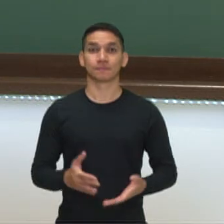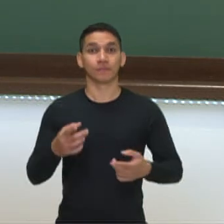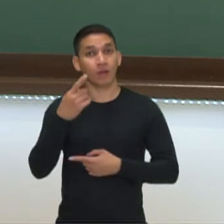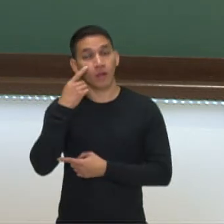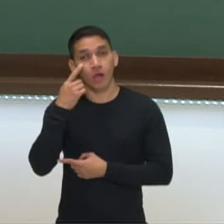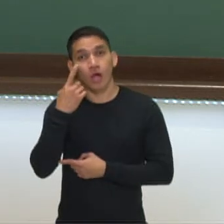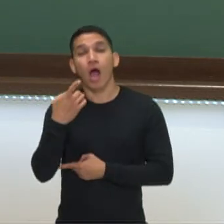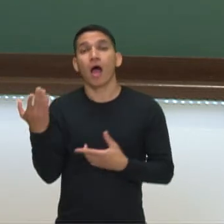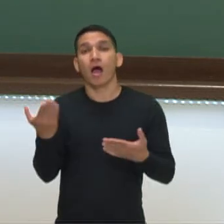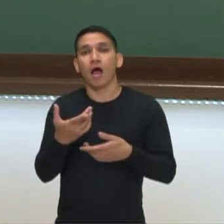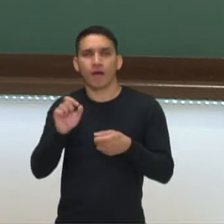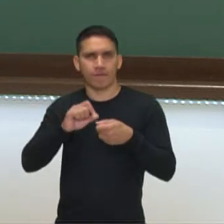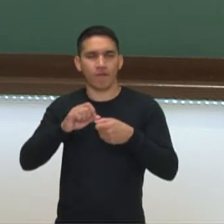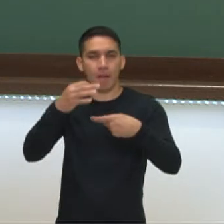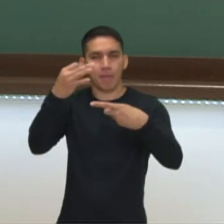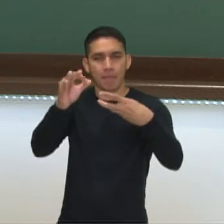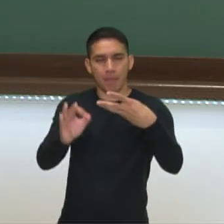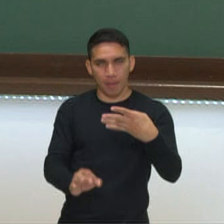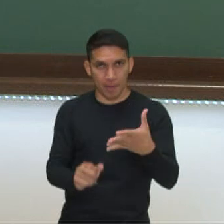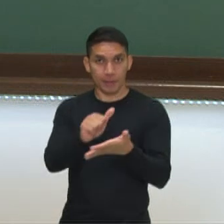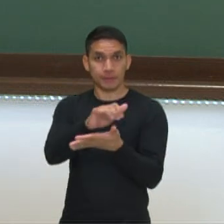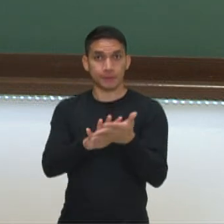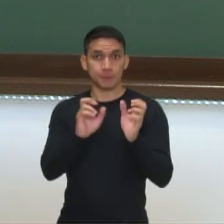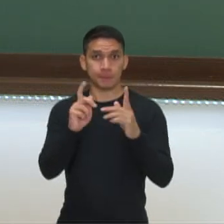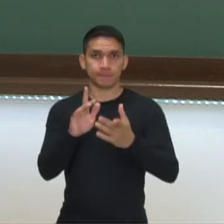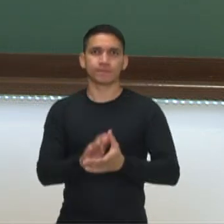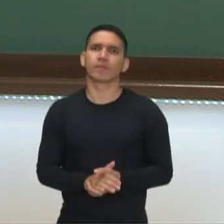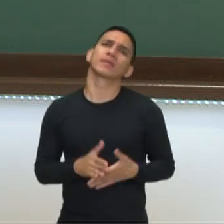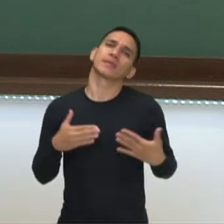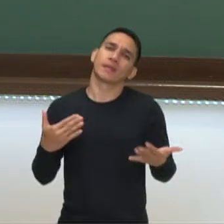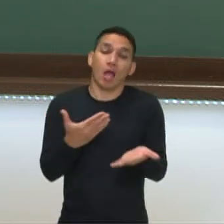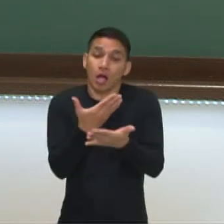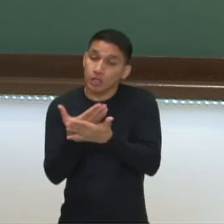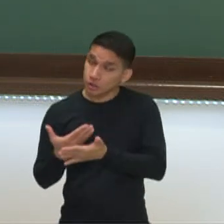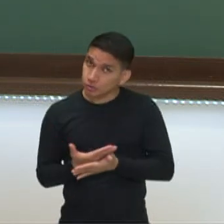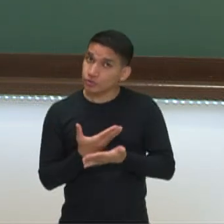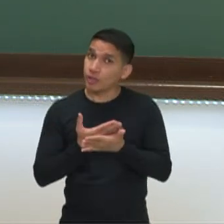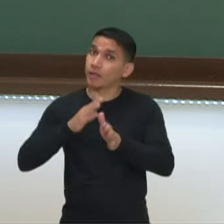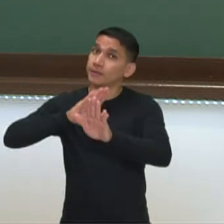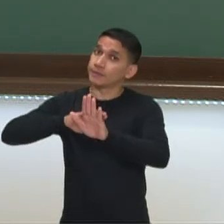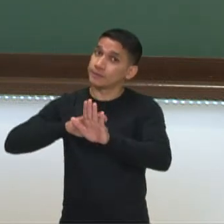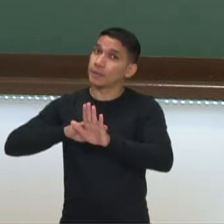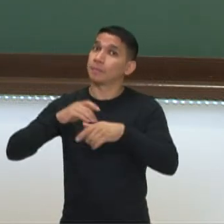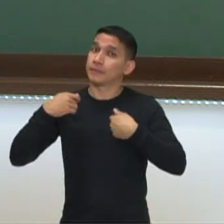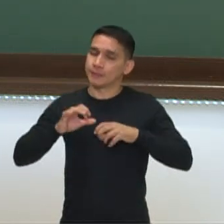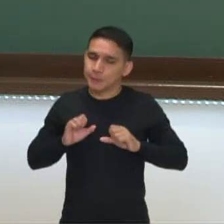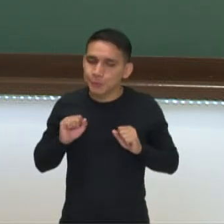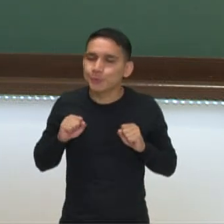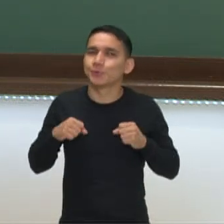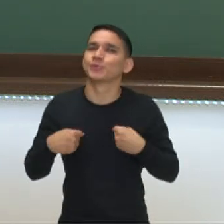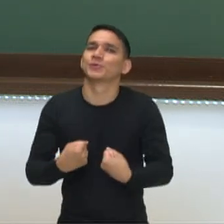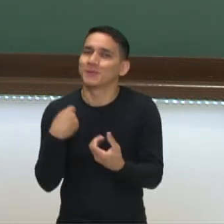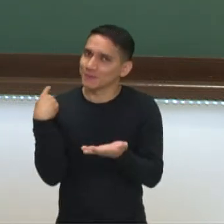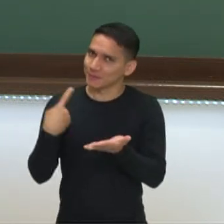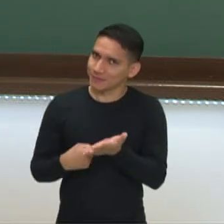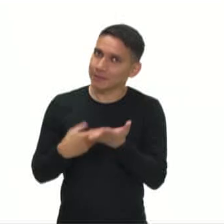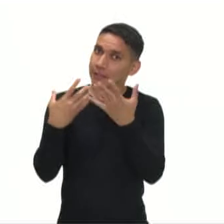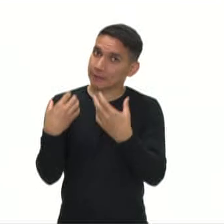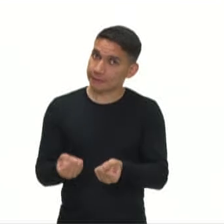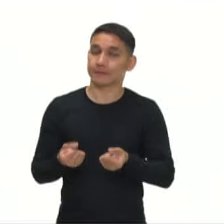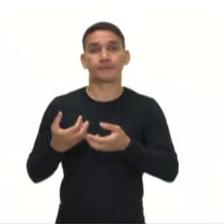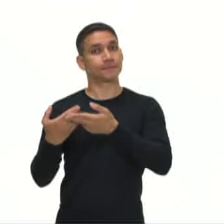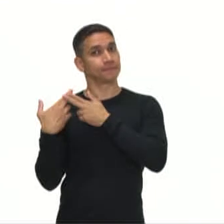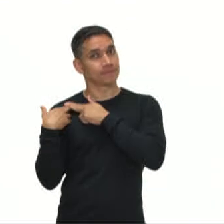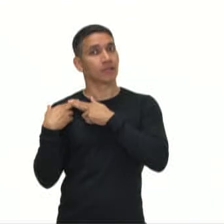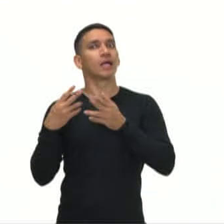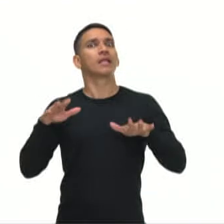Pessoal, vamos então corrigir a nossa atividade, né? Estudar requer dedicação e compromisso. Lembra de dizer isso, né? Ter um cronograma